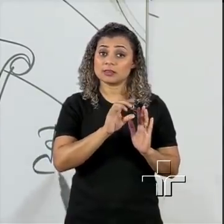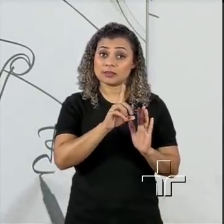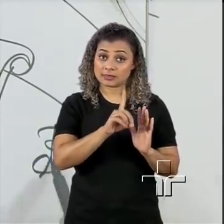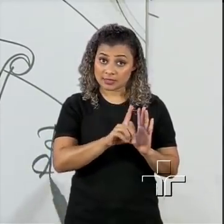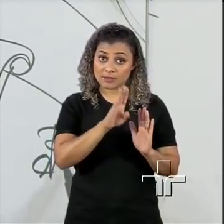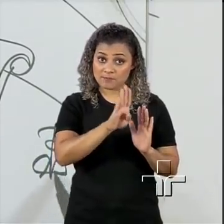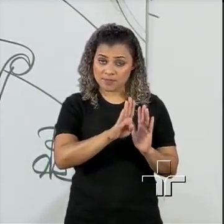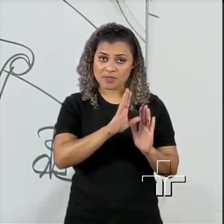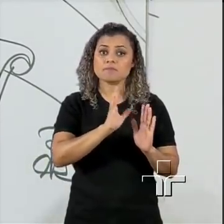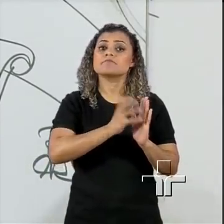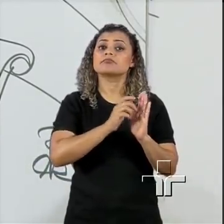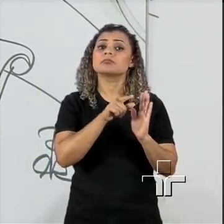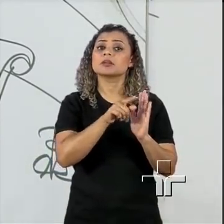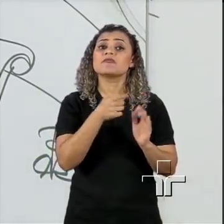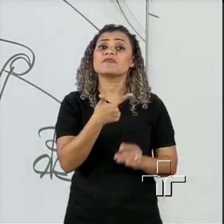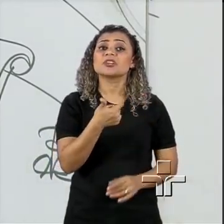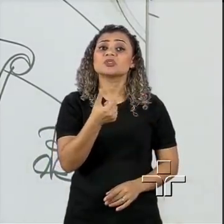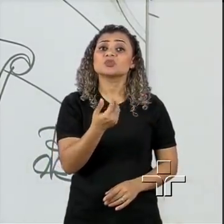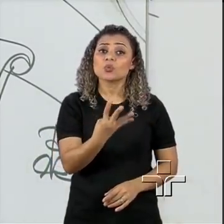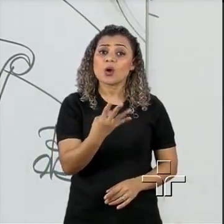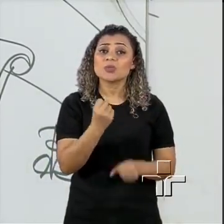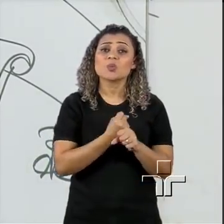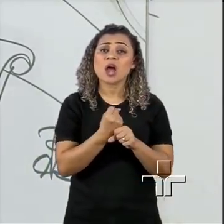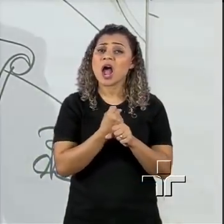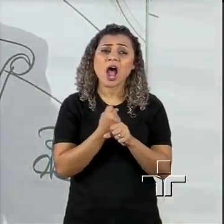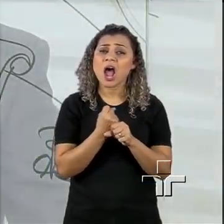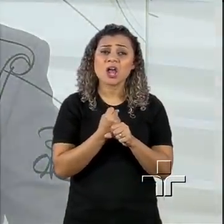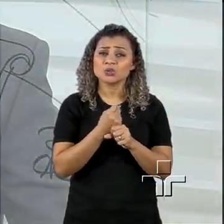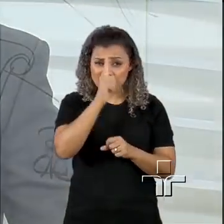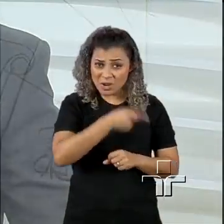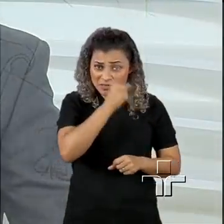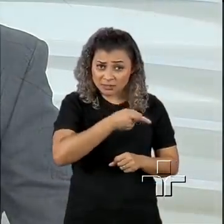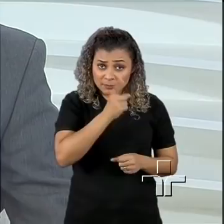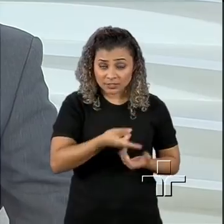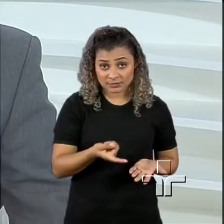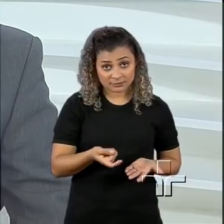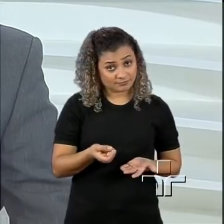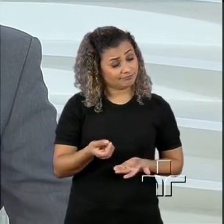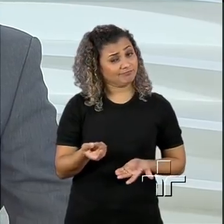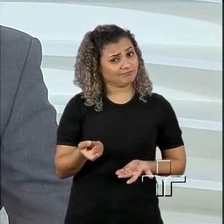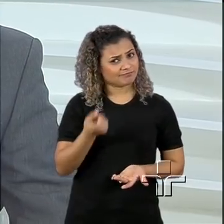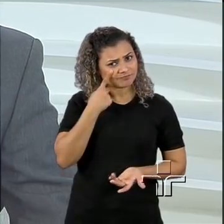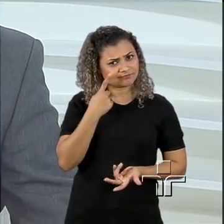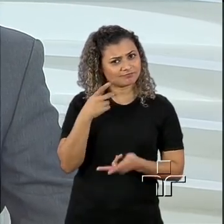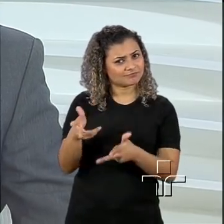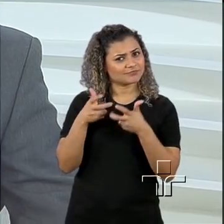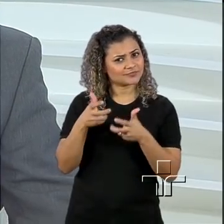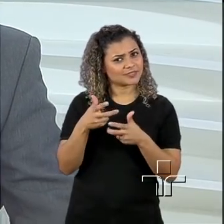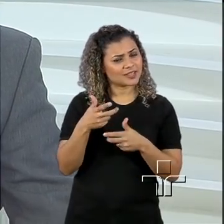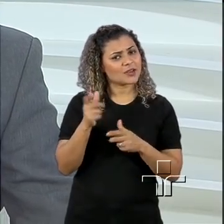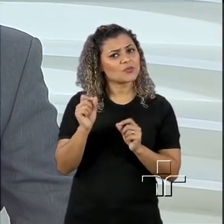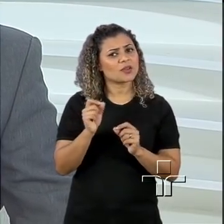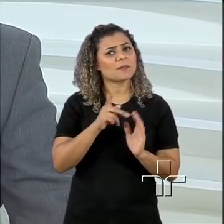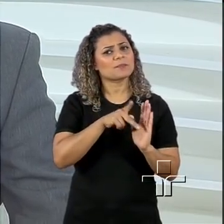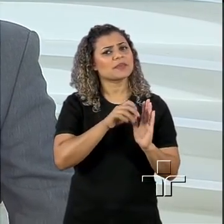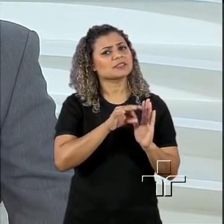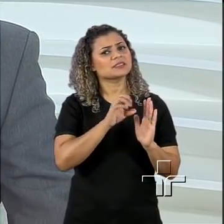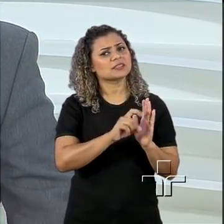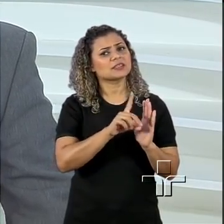Em 24 anos eu brinco que é possível fazer chover. Agora, se olhar o estado de São Paulo, 24 anos governado pelo